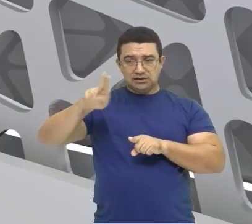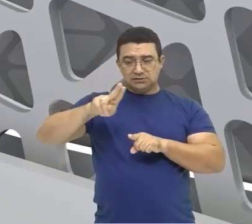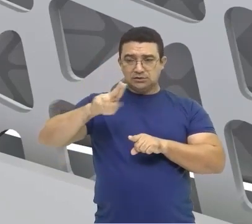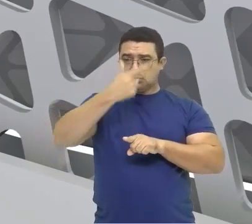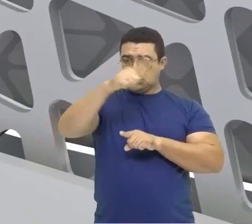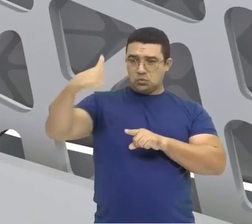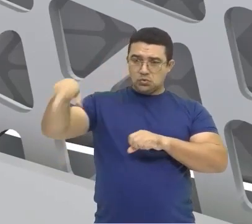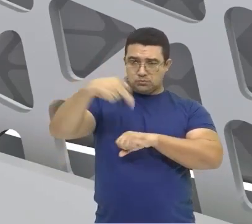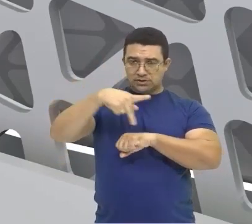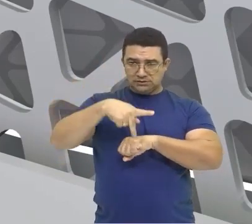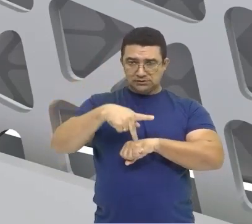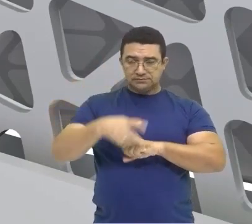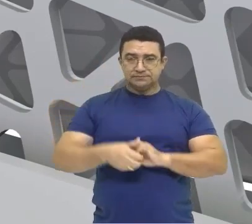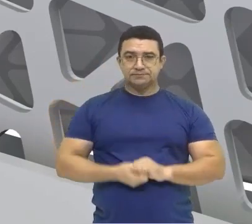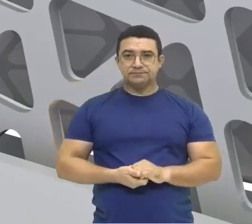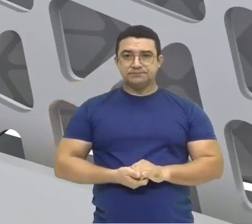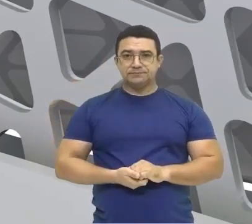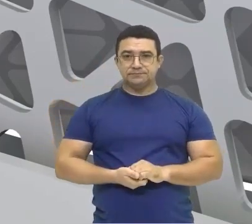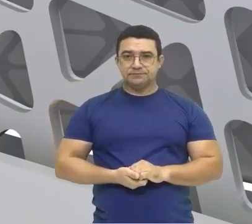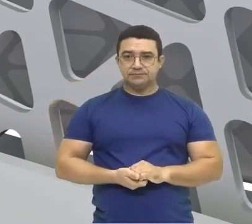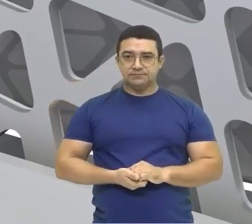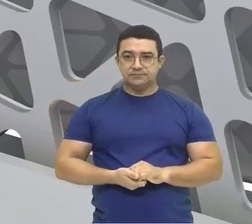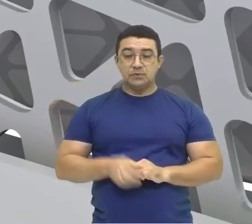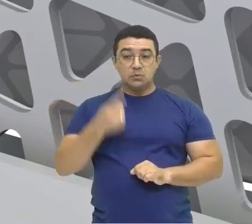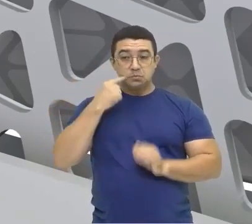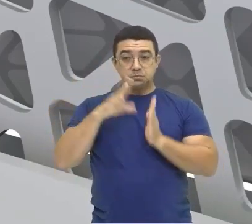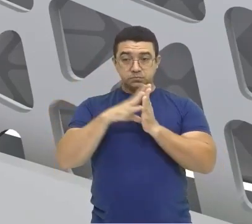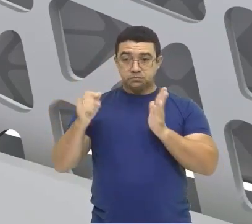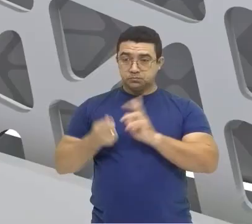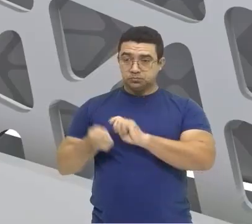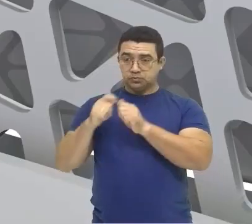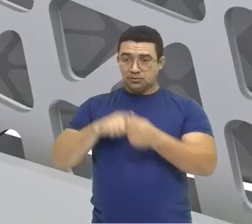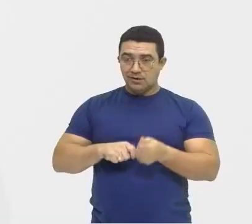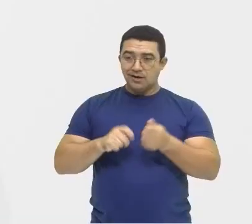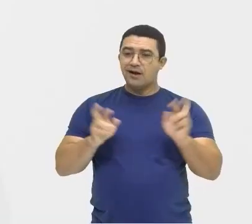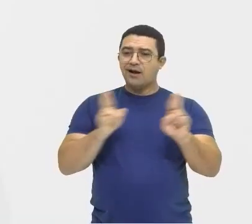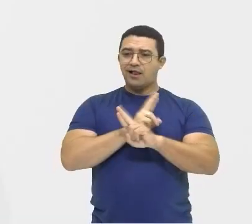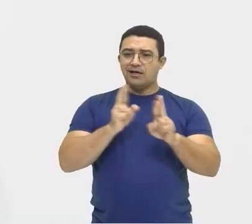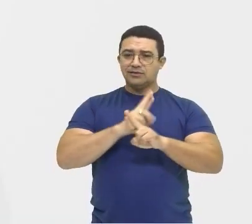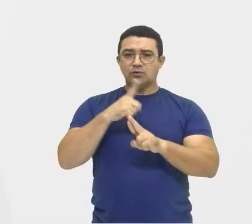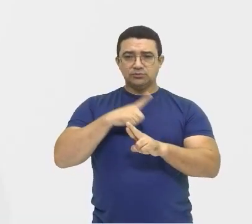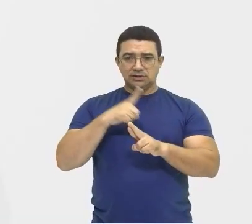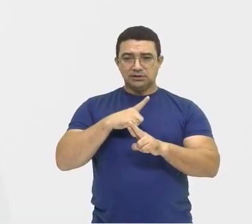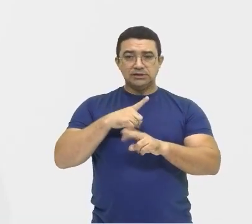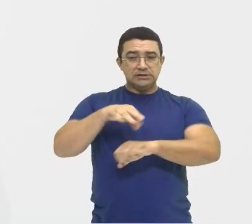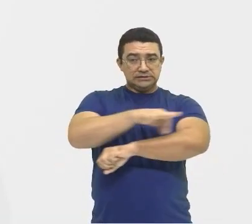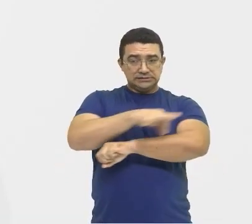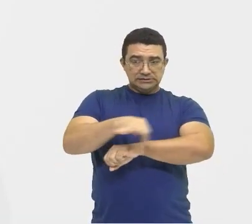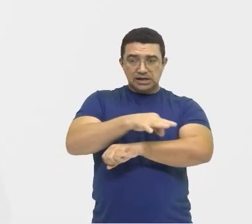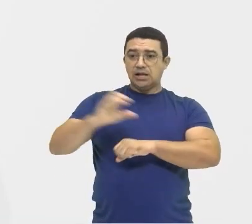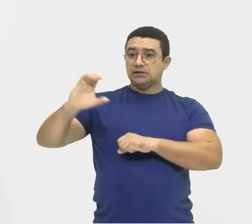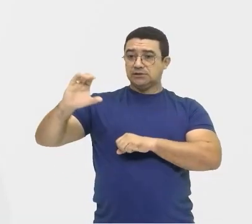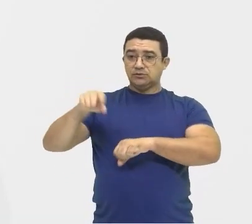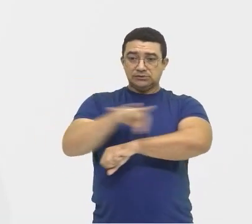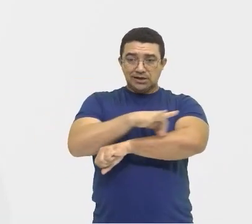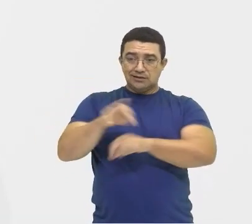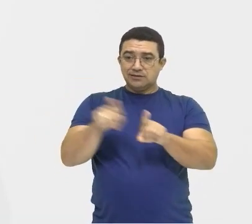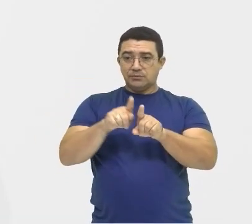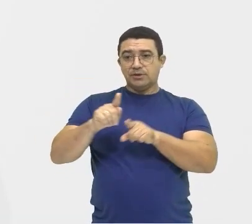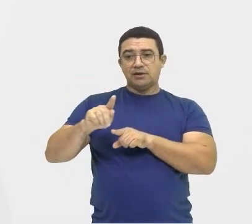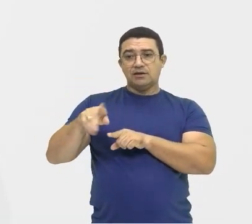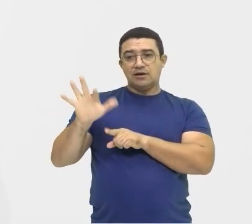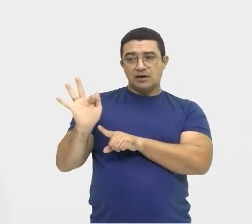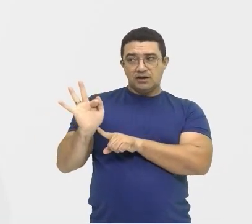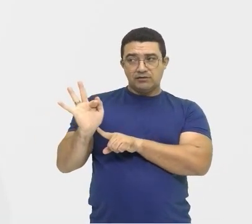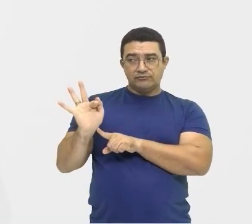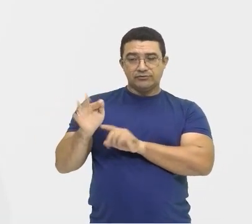Agora sim, vamos lá, vamos ver a nossa equação de conversão, a relação que existe entre as escalas Celsius e Fahrenheit.